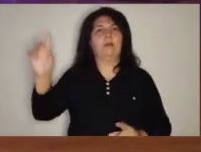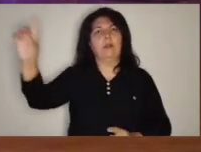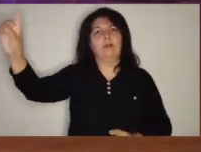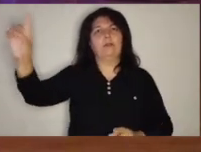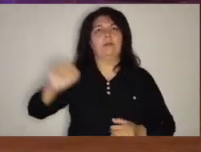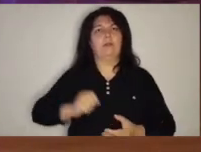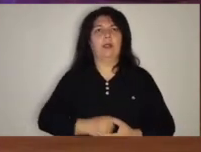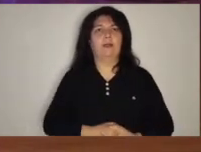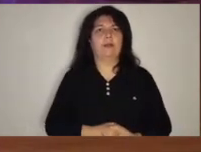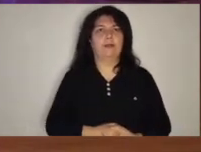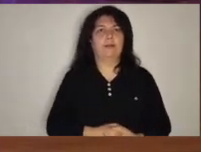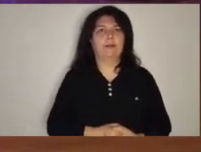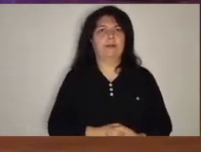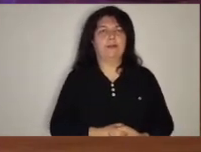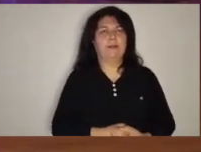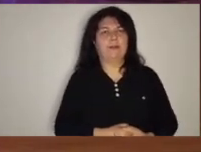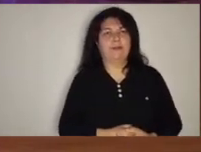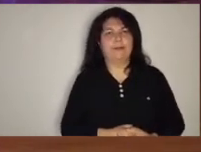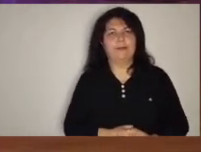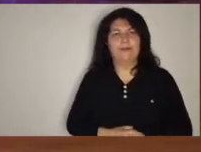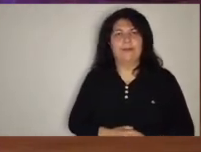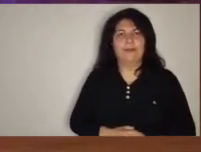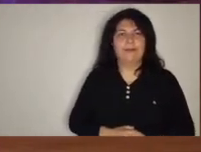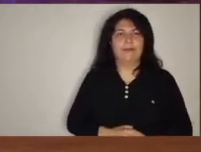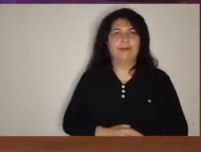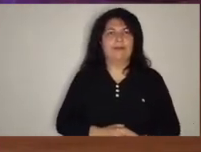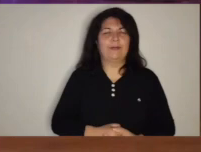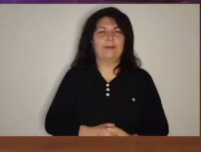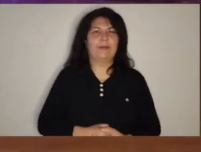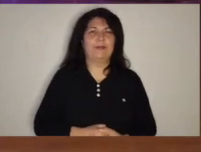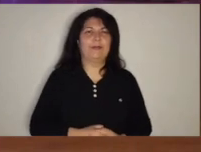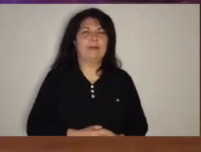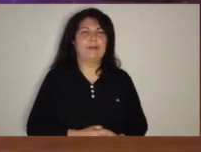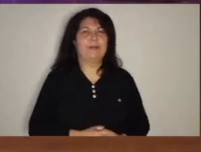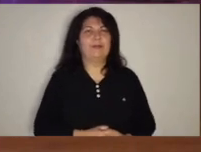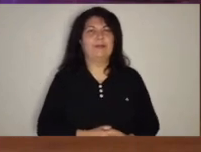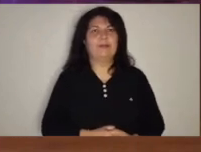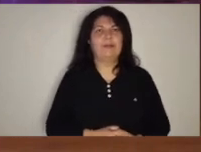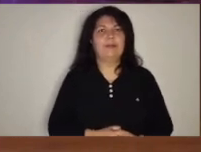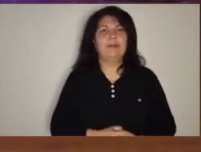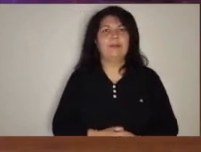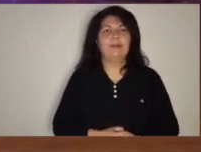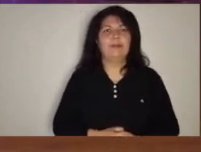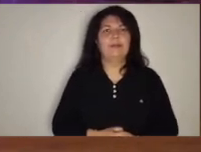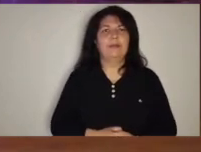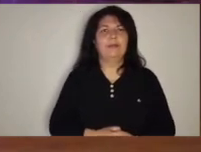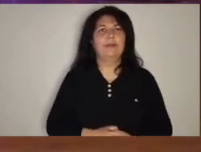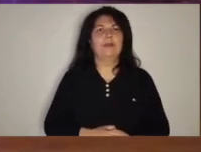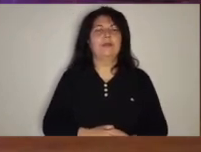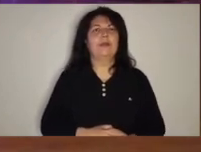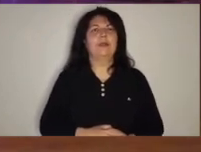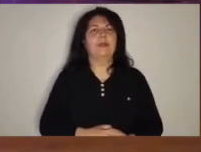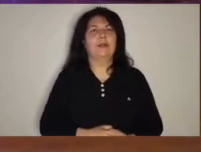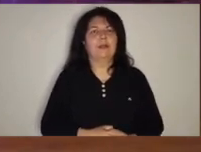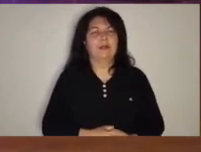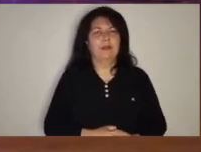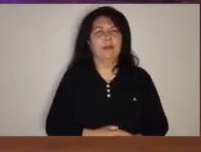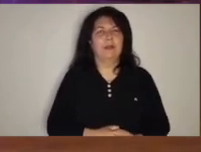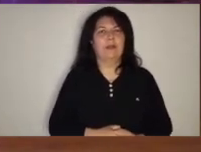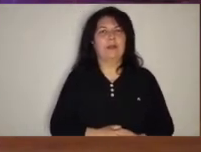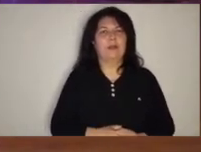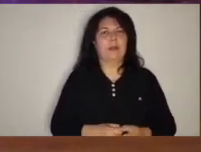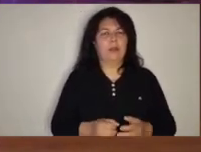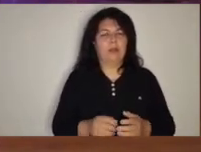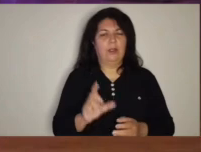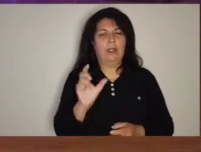porque é livramento do Pai. E o que é de Deus, irmãos, dá certo e frutifica. Então, irmãos,